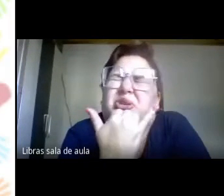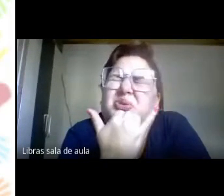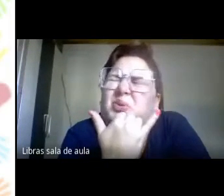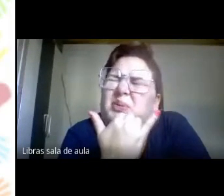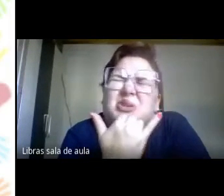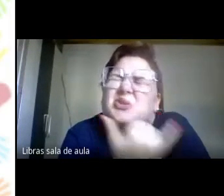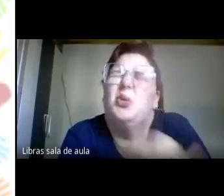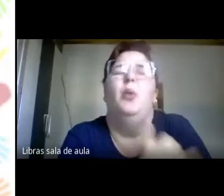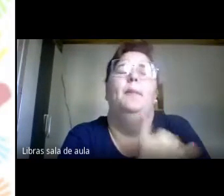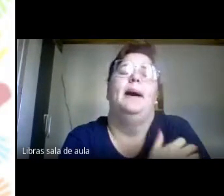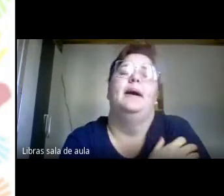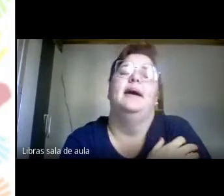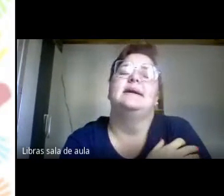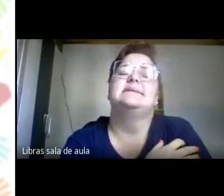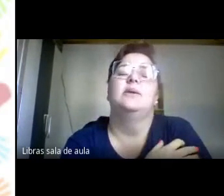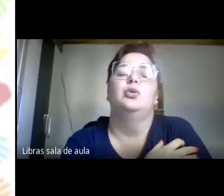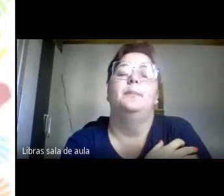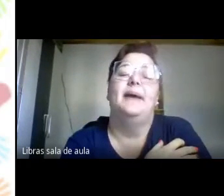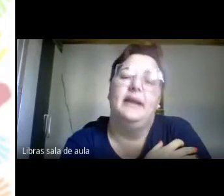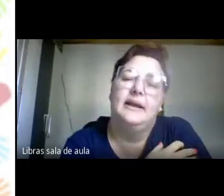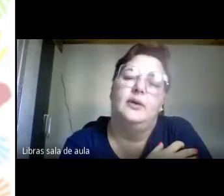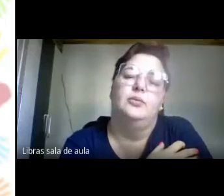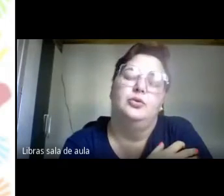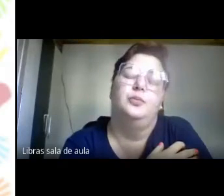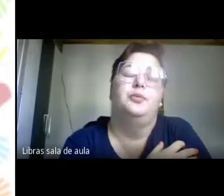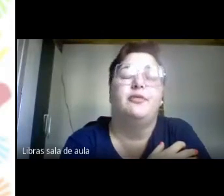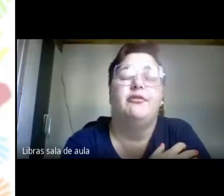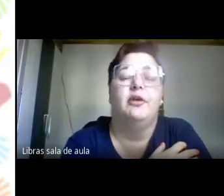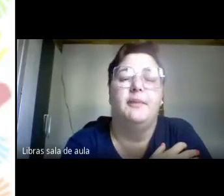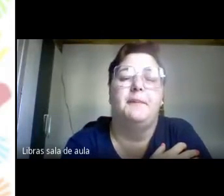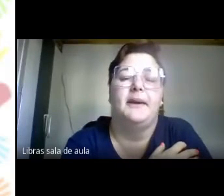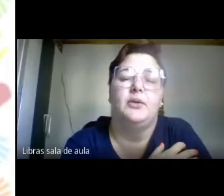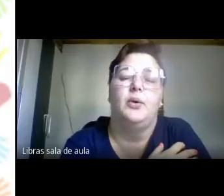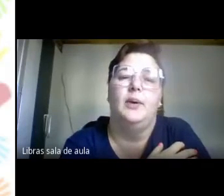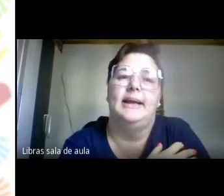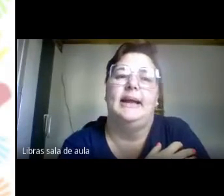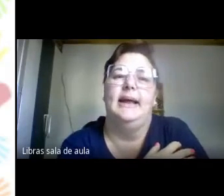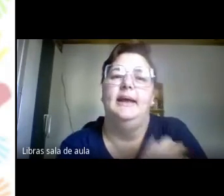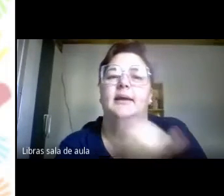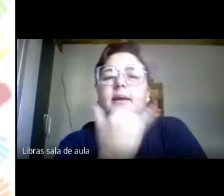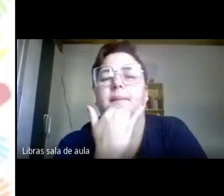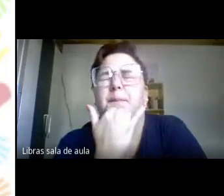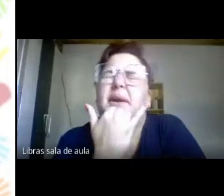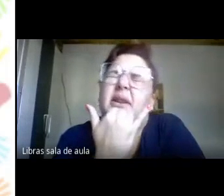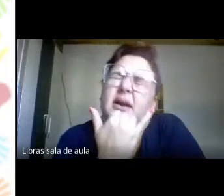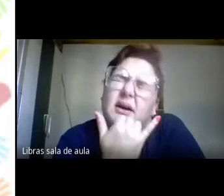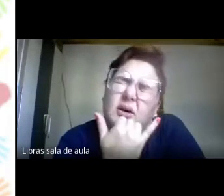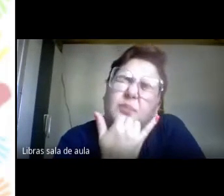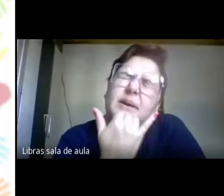desculpa, desculpa, desculpa. É a questão do perdão, do por favor, me perdoa, né?